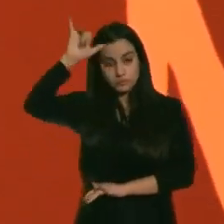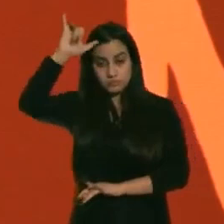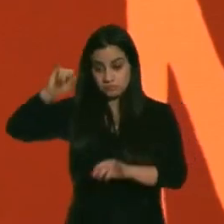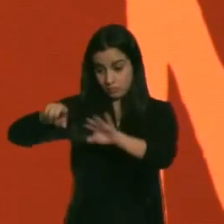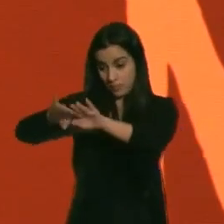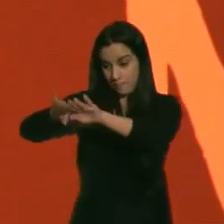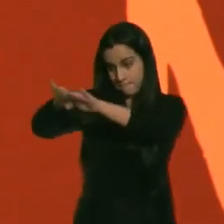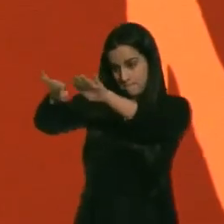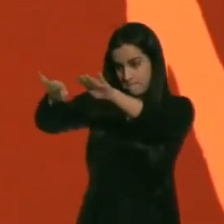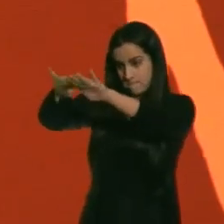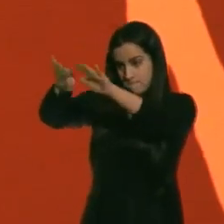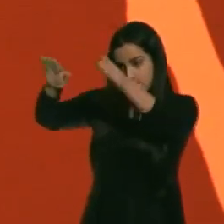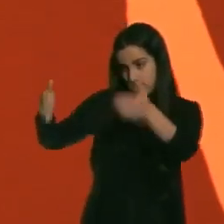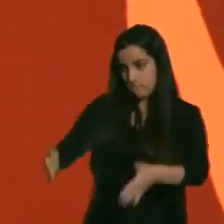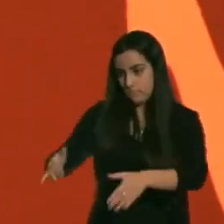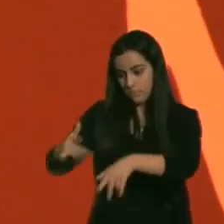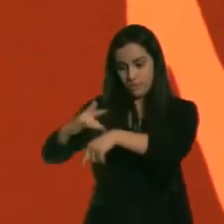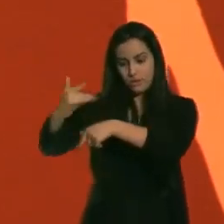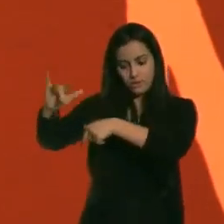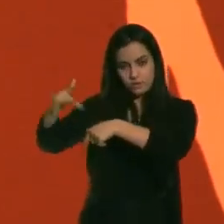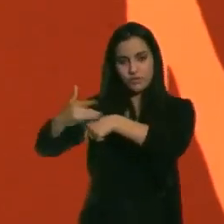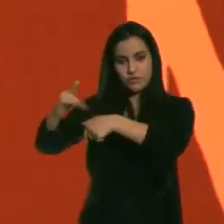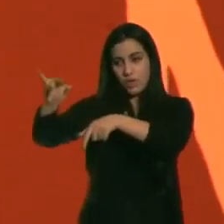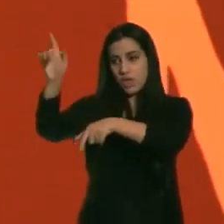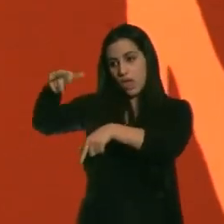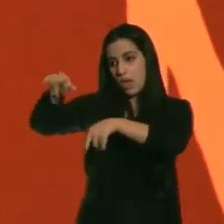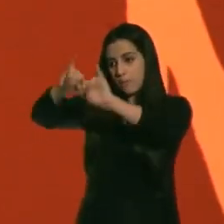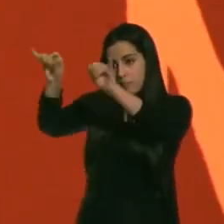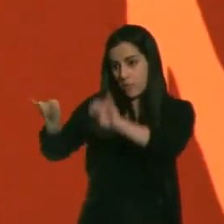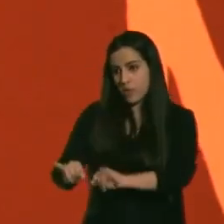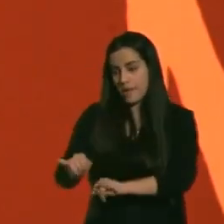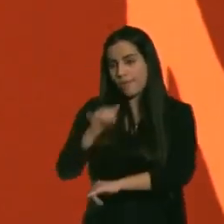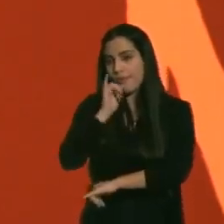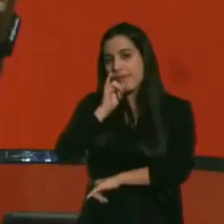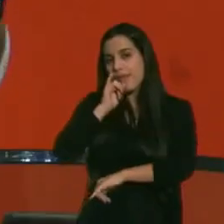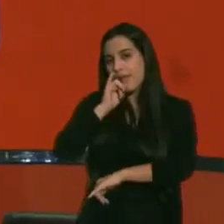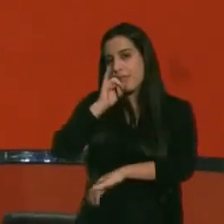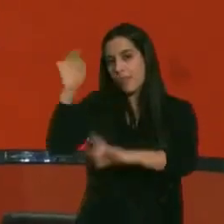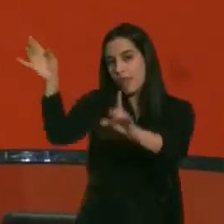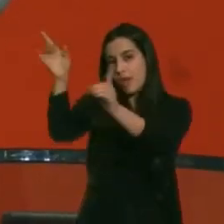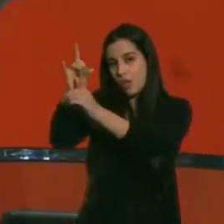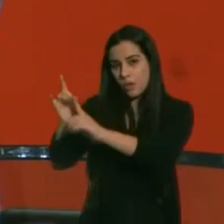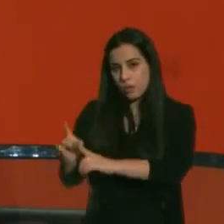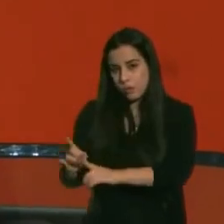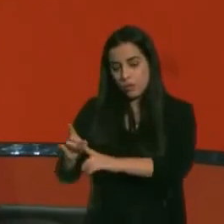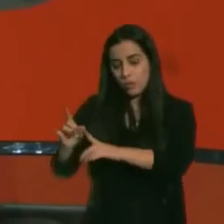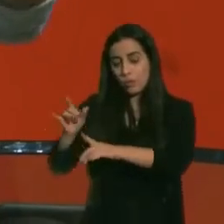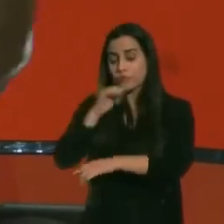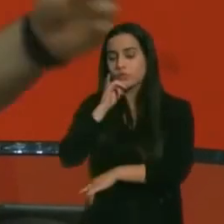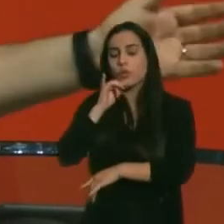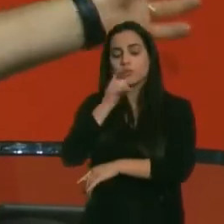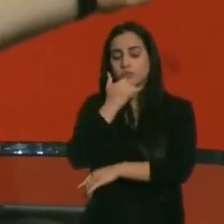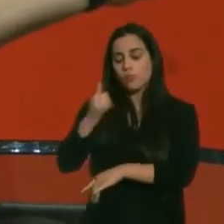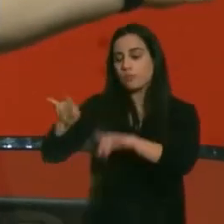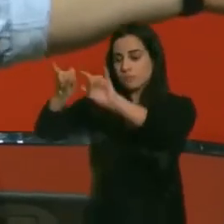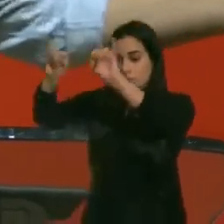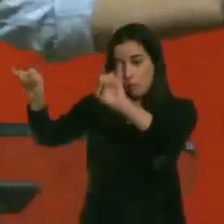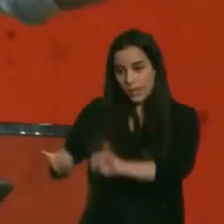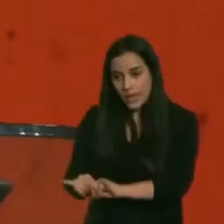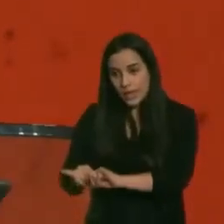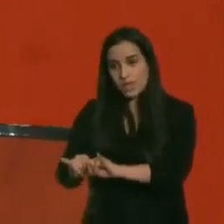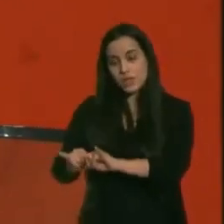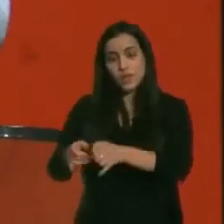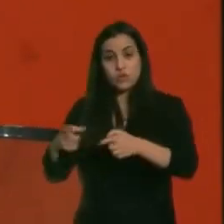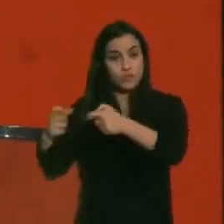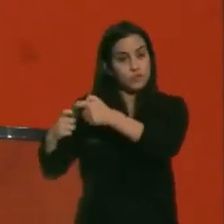caixa dourada. Ele era o deus da fertilidade. E por isso acontecia um carnaval, enquanto acontecia